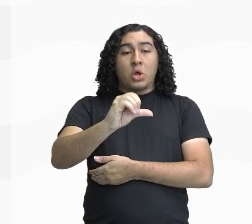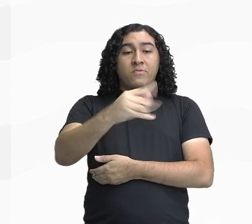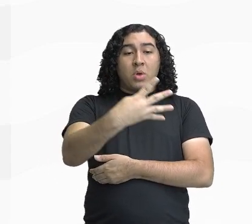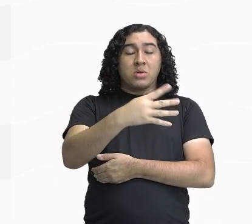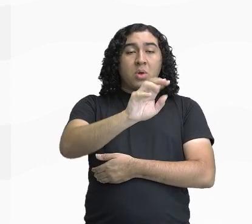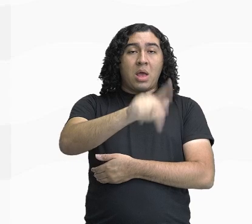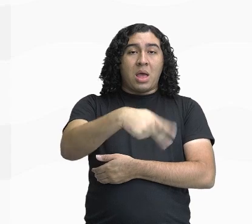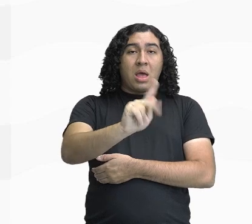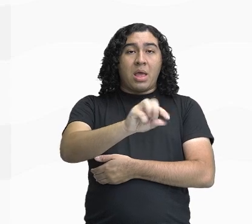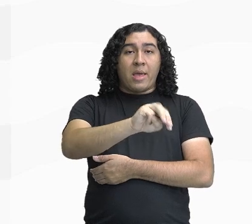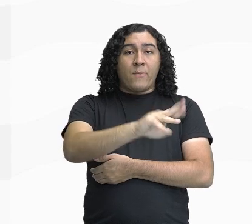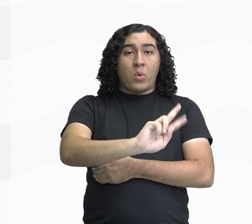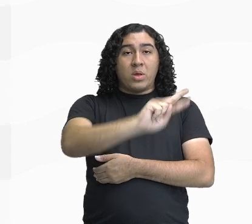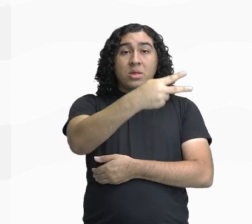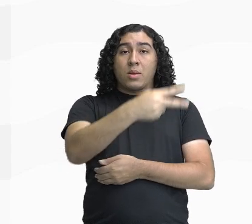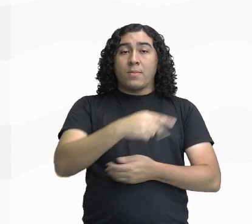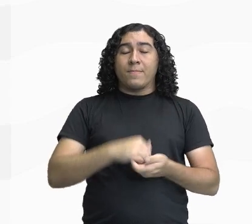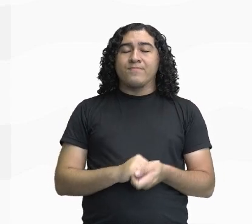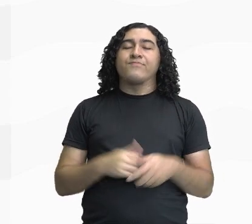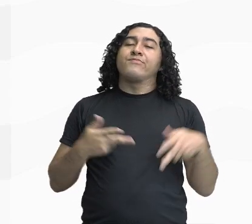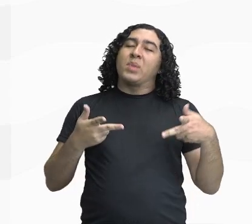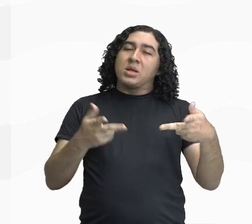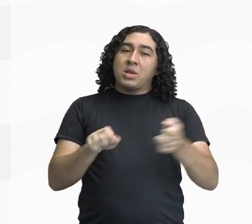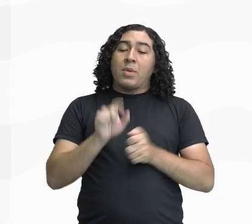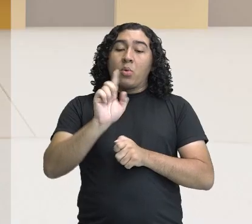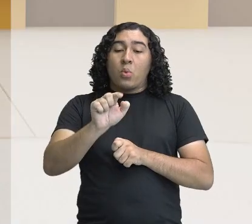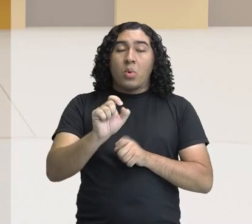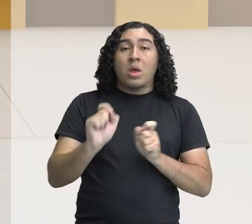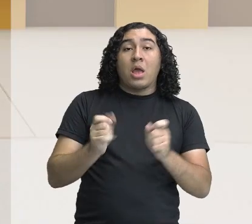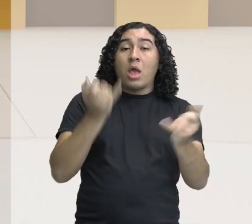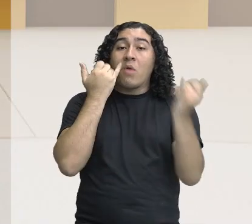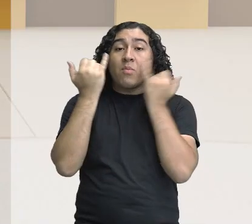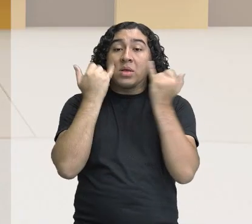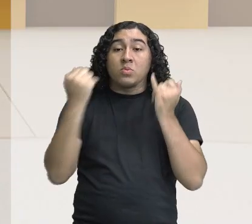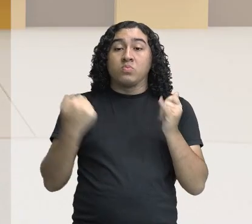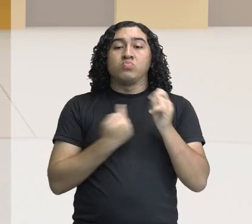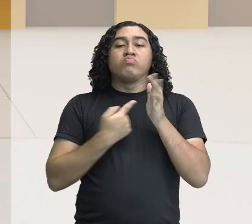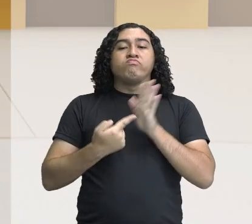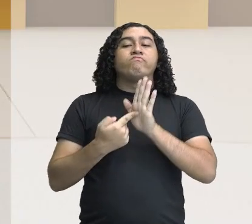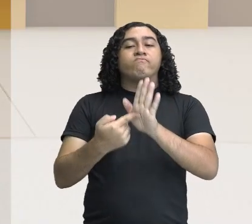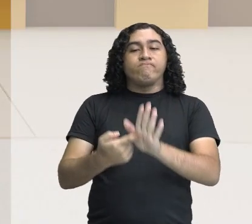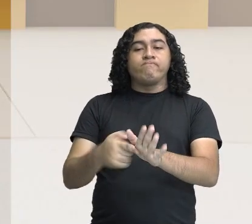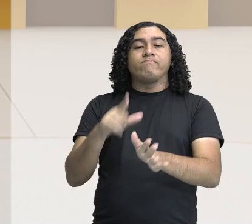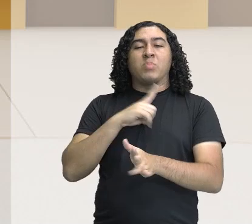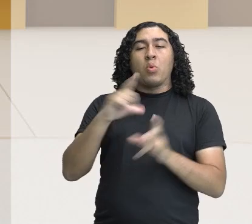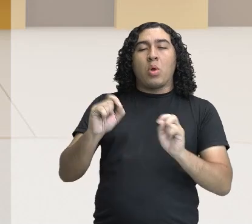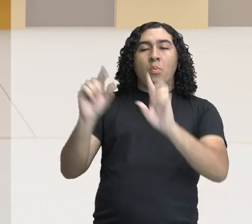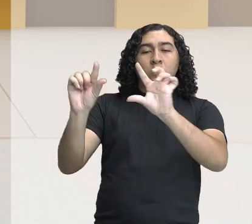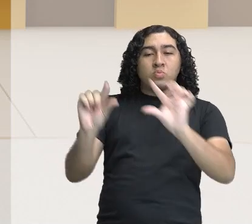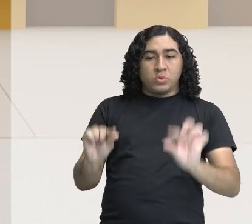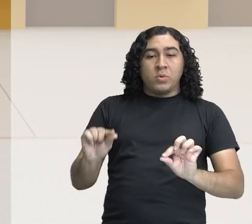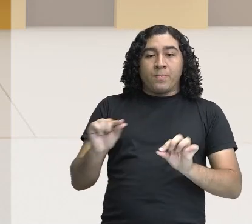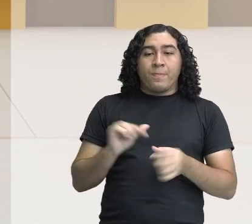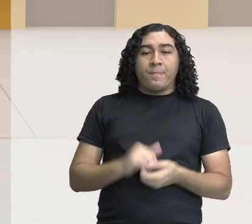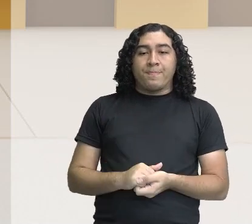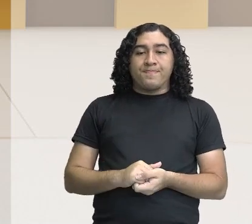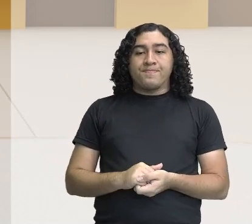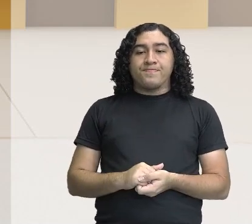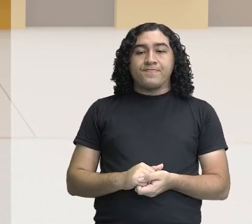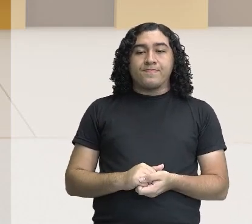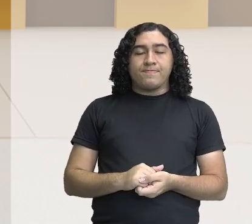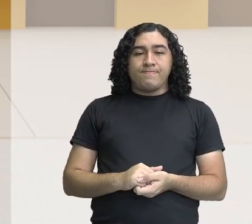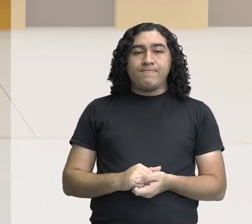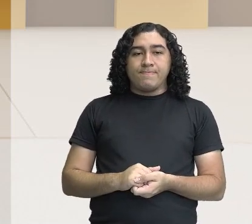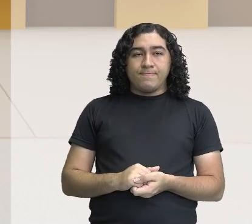11.594 quilômetros quadrados. Então, percebam que, de acordo com esses dados que a gente traz para vocês, houve uma redução. Ainda